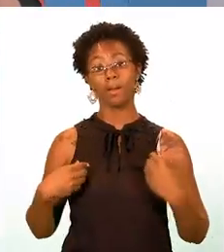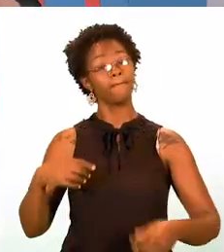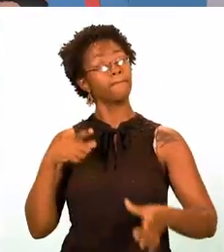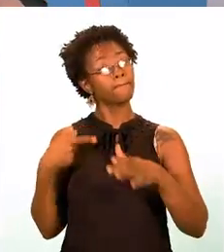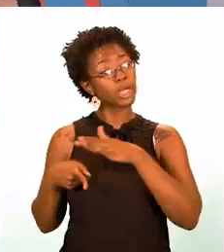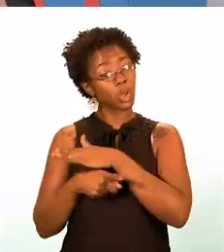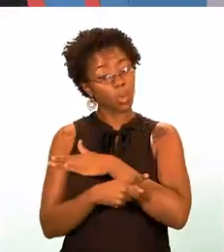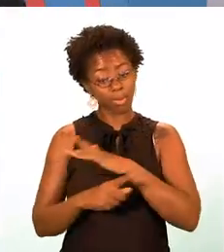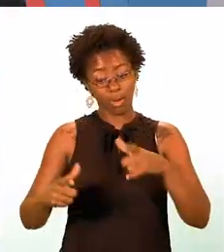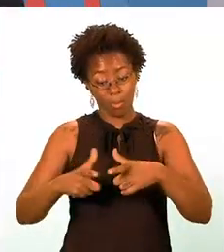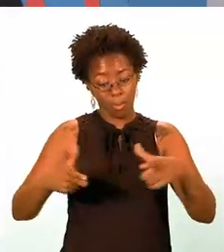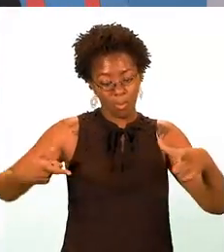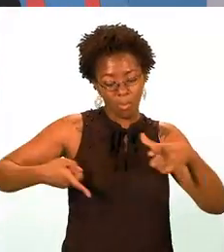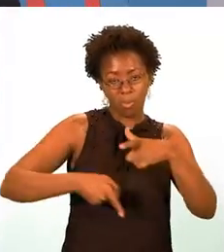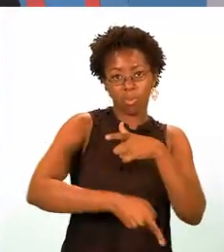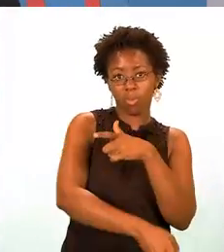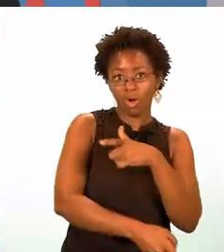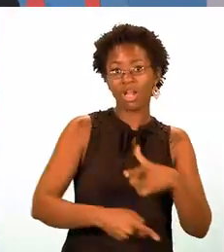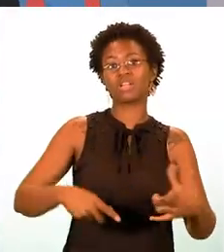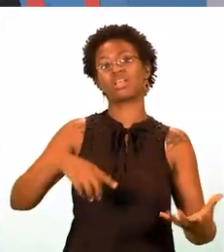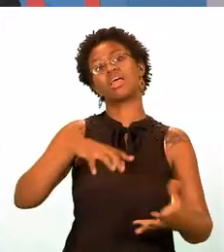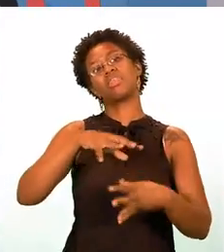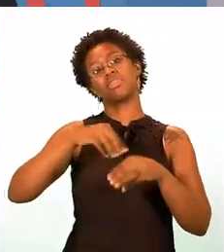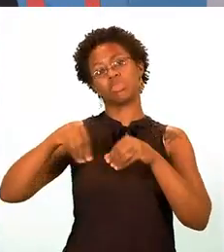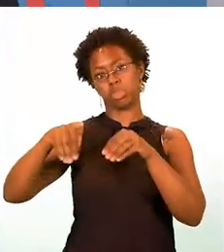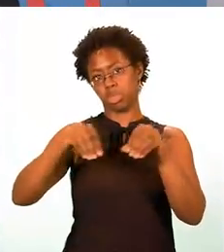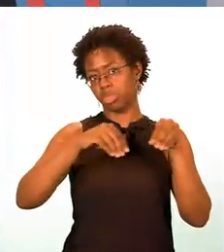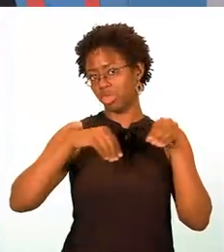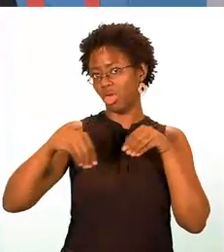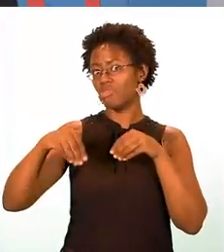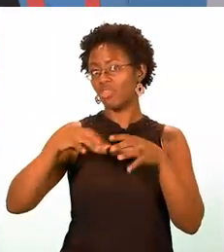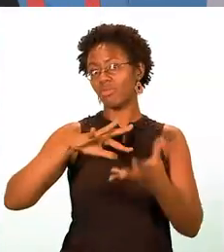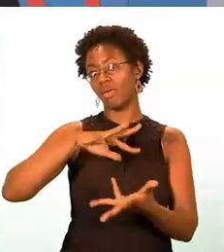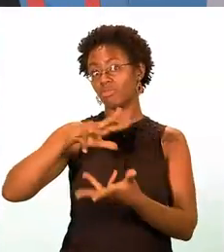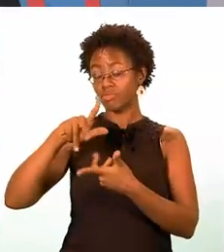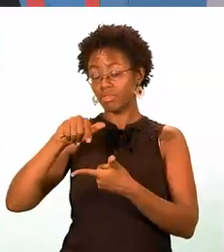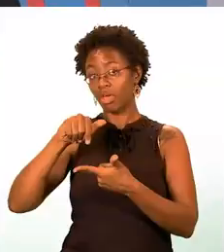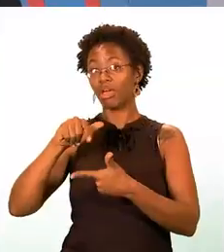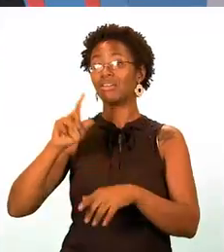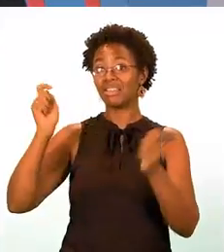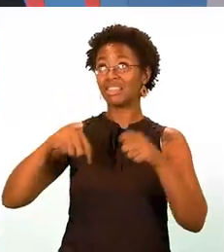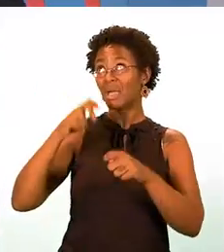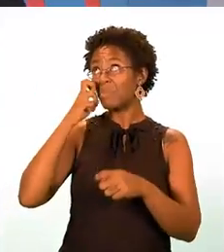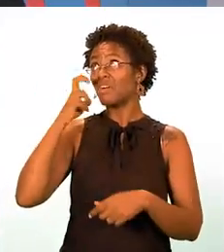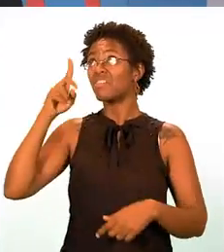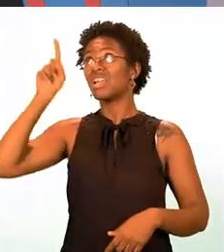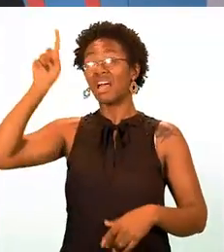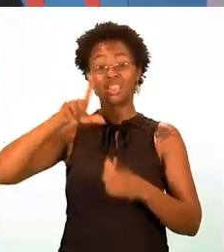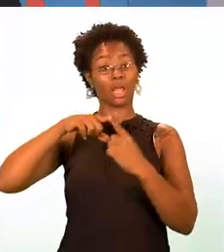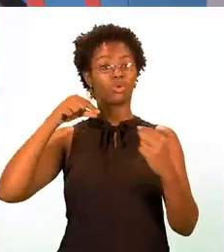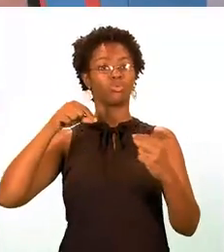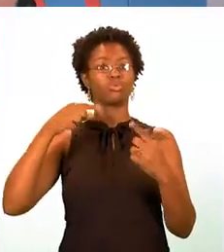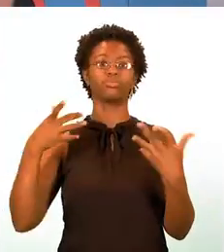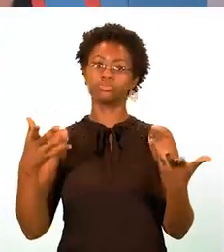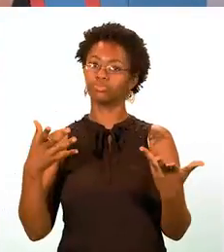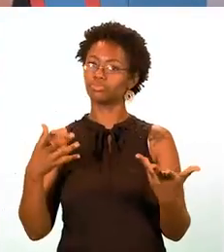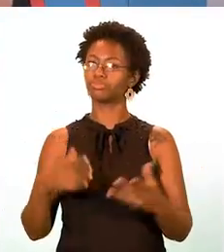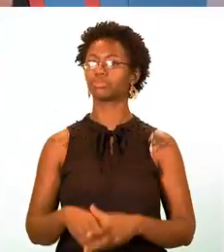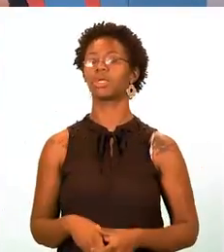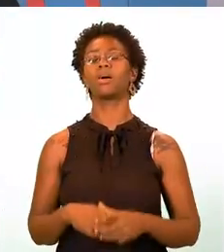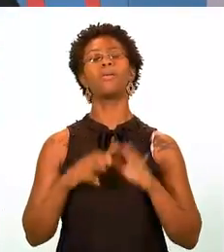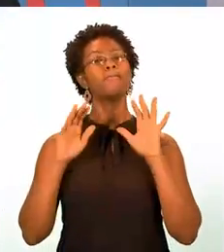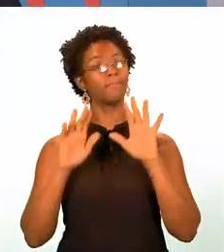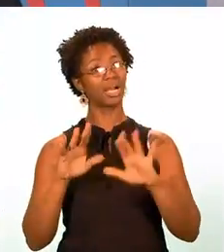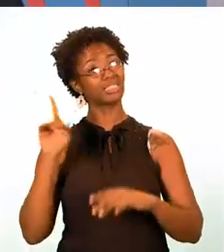da Lua, feitas na superfície da Terra pelo garimpo dessa pedra preciosa. Por isso, essa